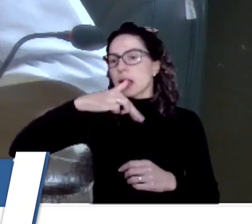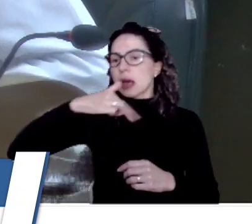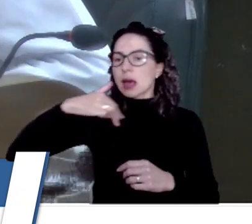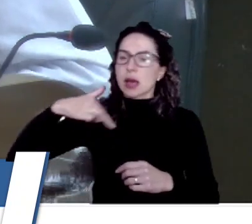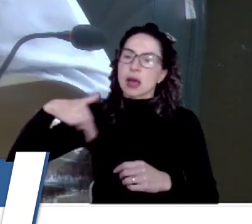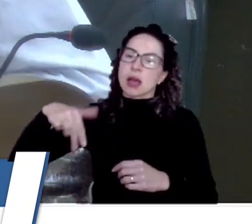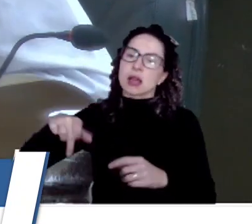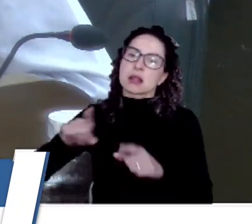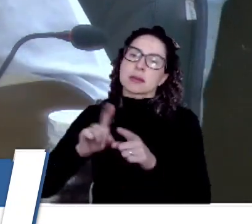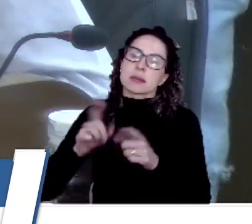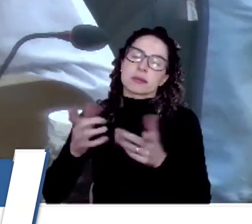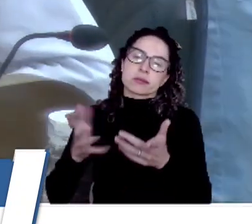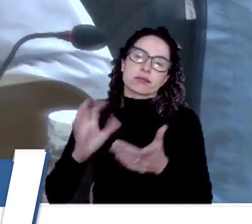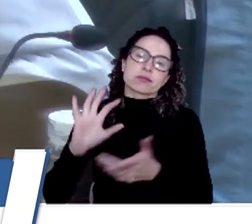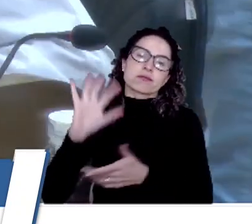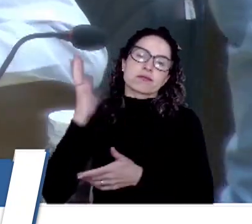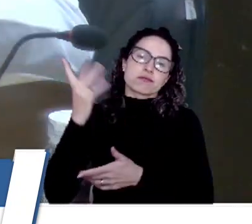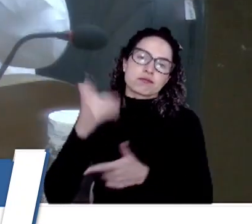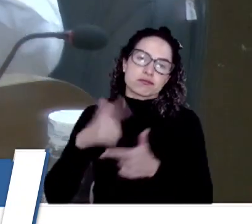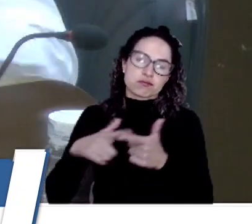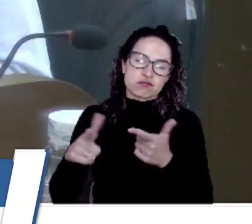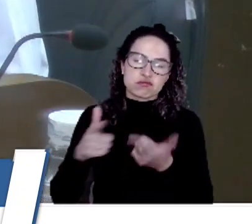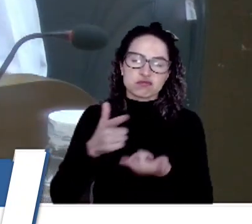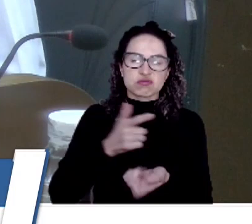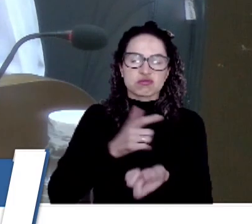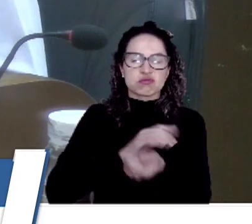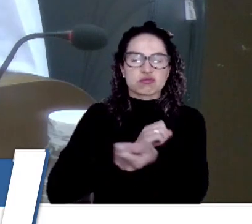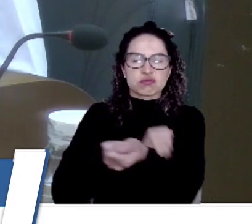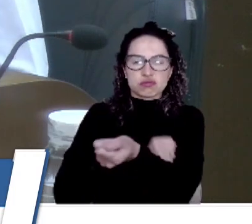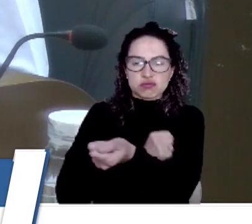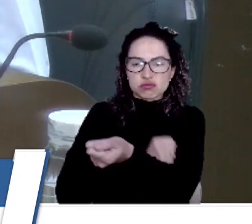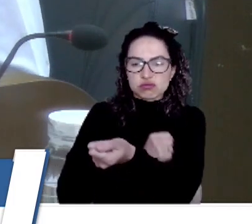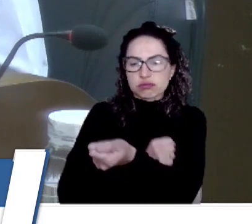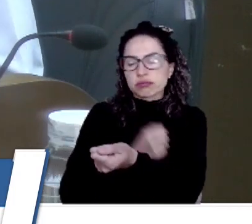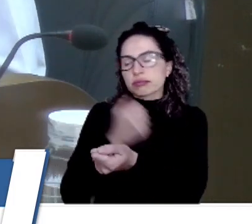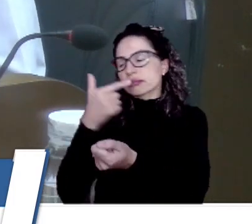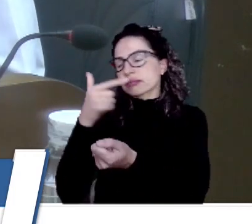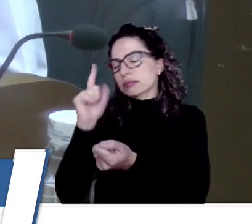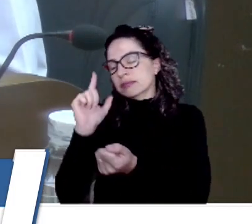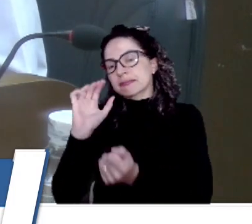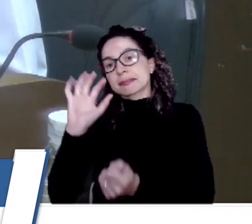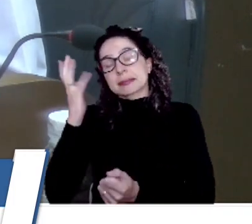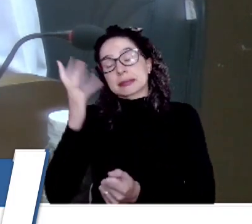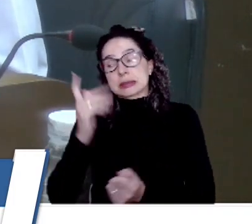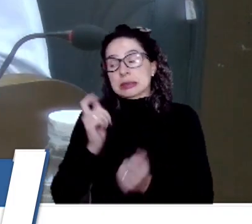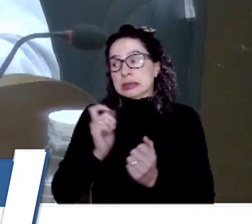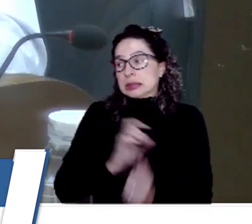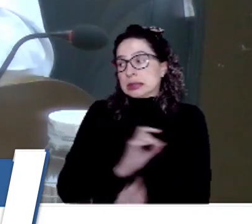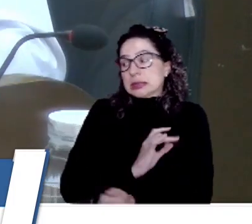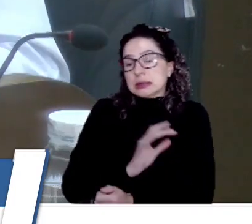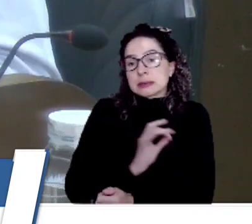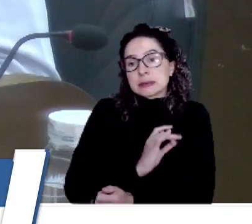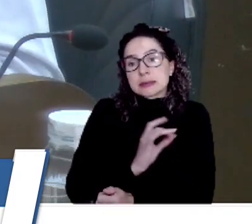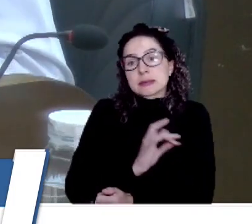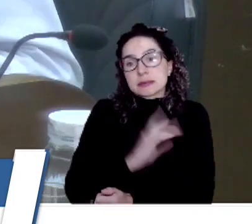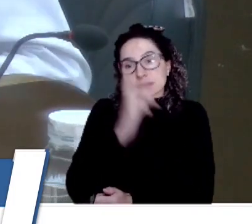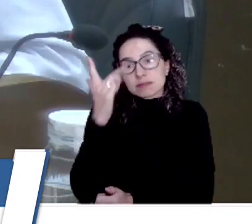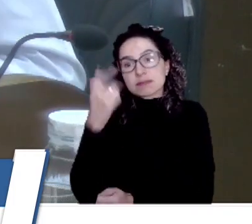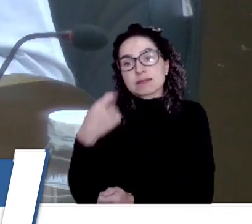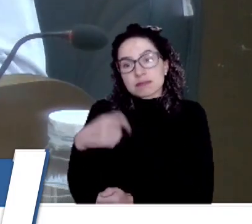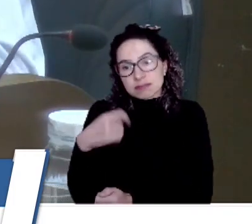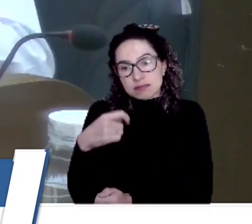ali problema com dependentes químicos, outras coisas, que assusta quem precisa ir fazer a